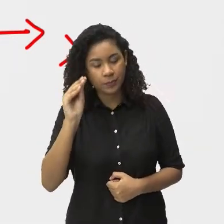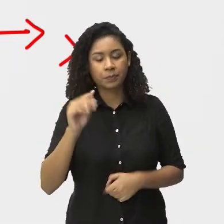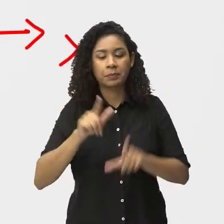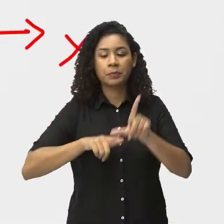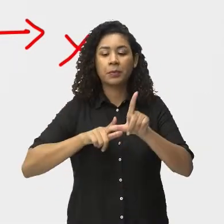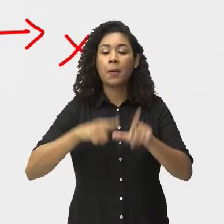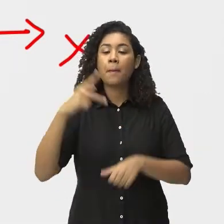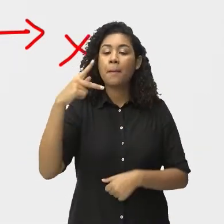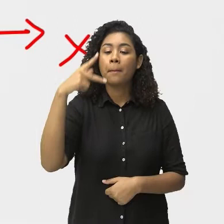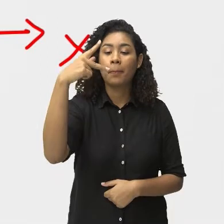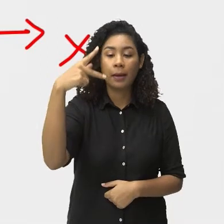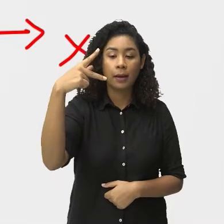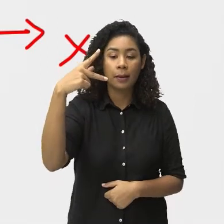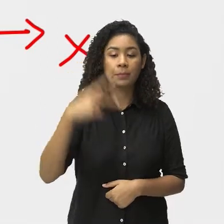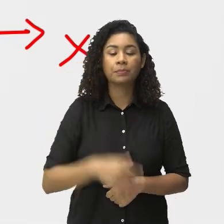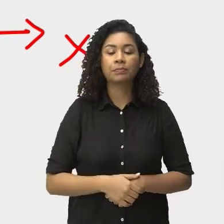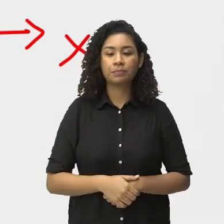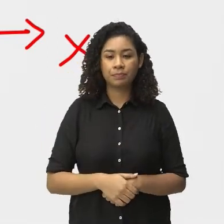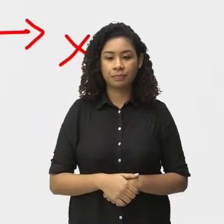Distância do ponto P